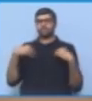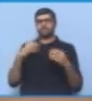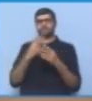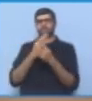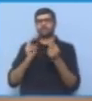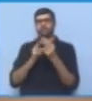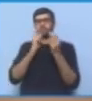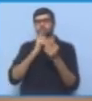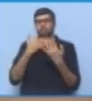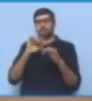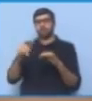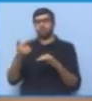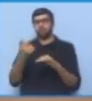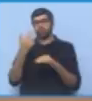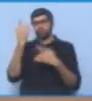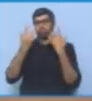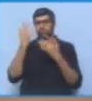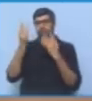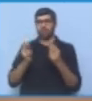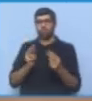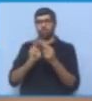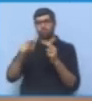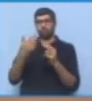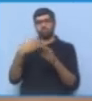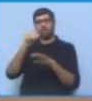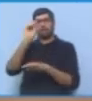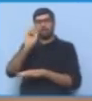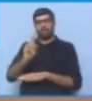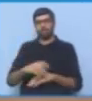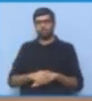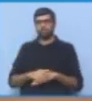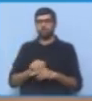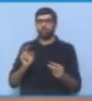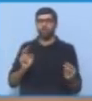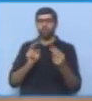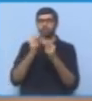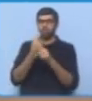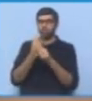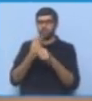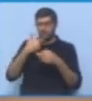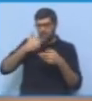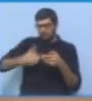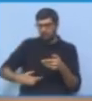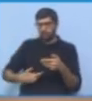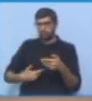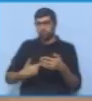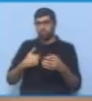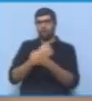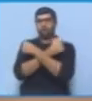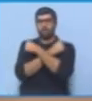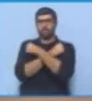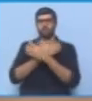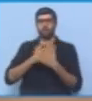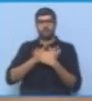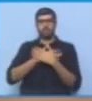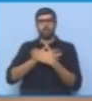superior à minha capacidade de teorizar o próprio encontro. Portanto, o encontro é uma categoria existencial e é performativa. Isto é, eu abraço um amigo e